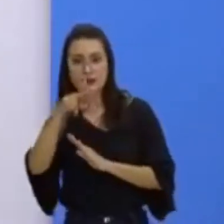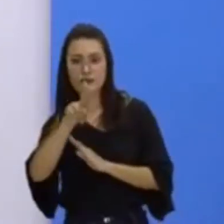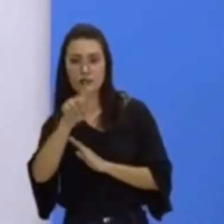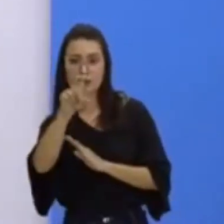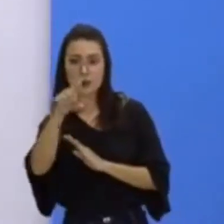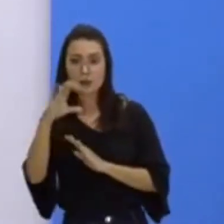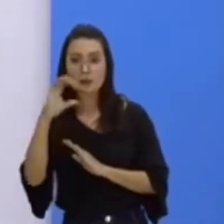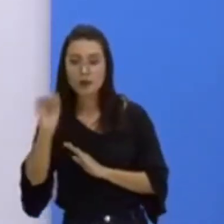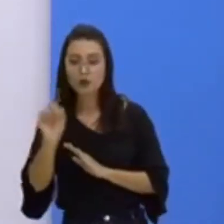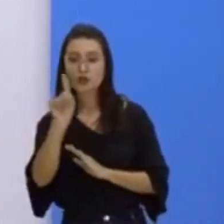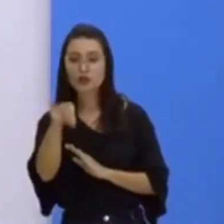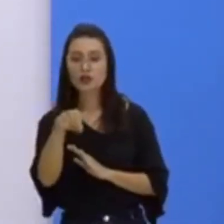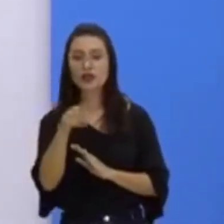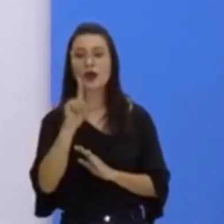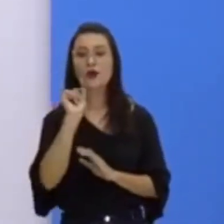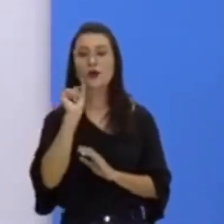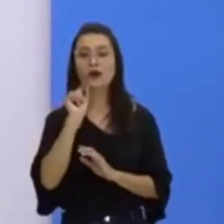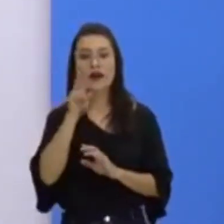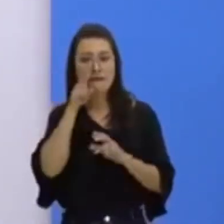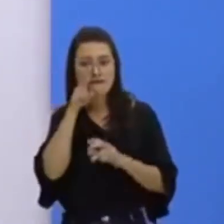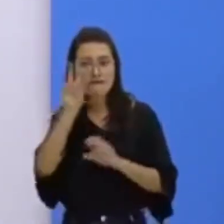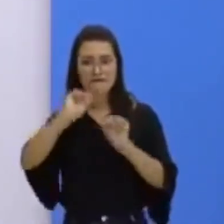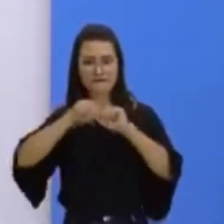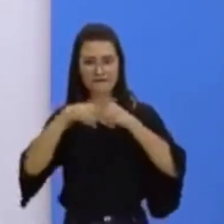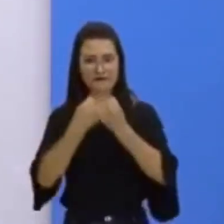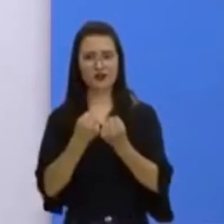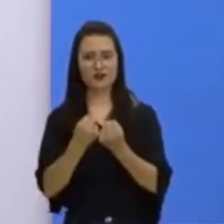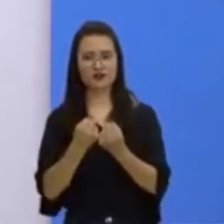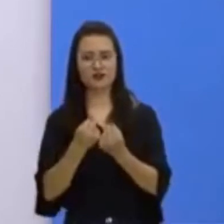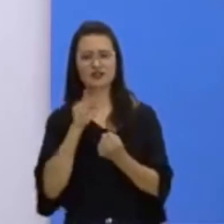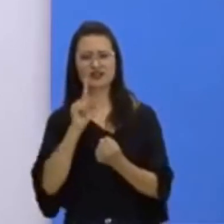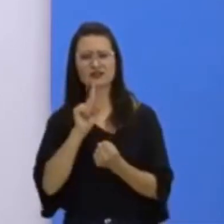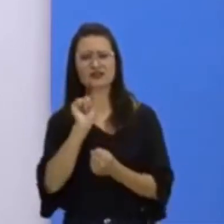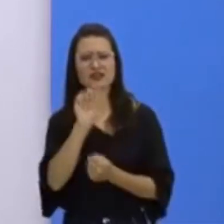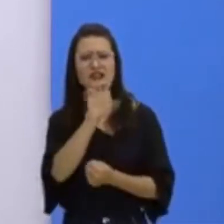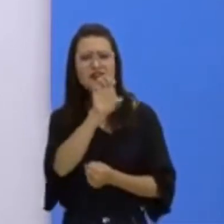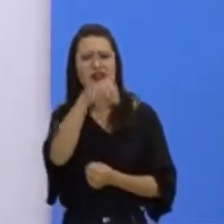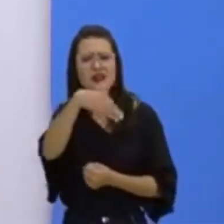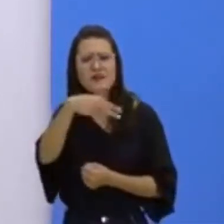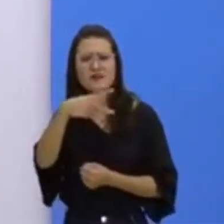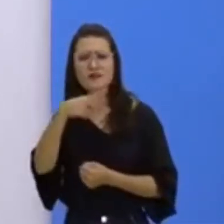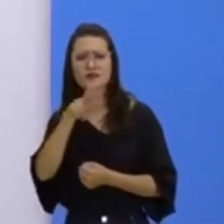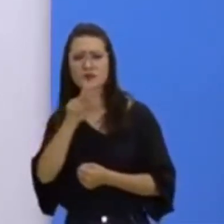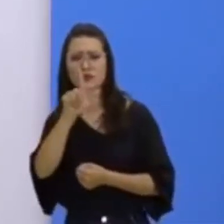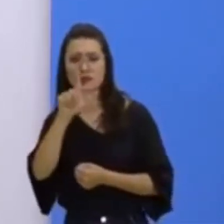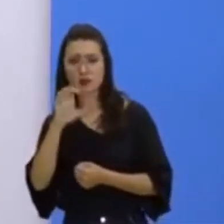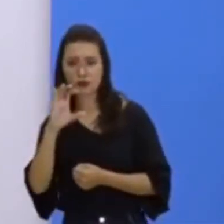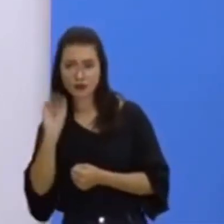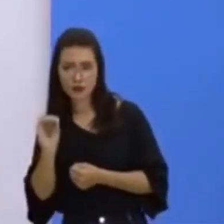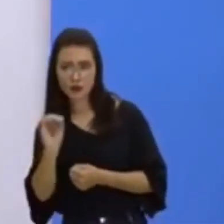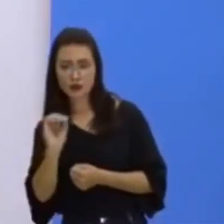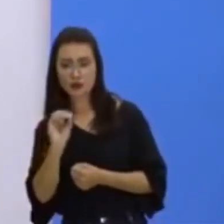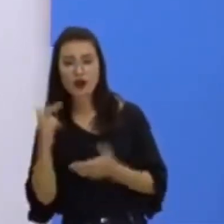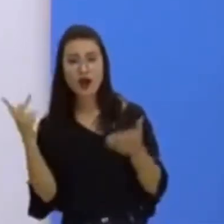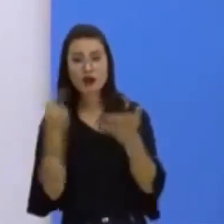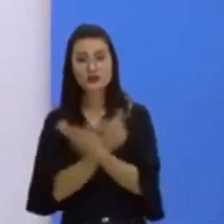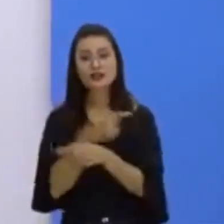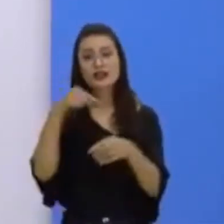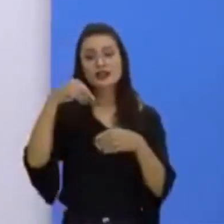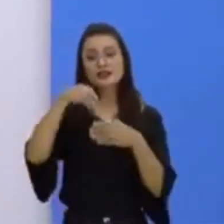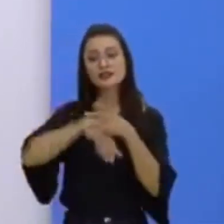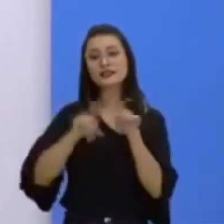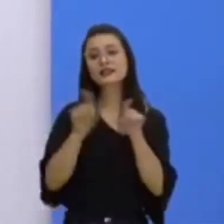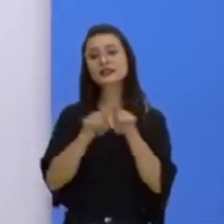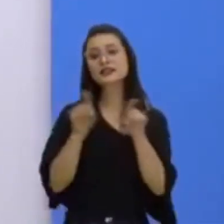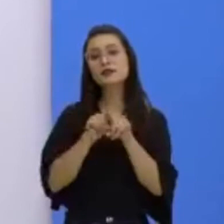empuxo de uma força, beleza? O empuxo de uma força, ele age também nas aeronaves. É o